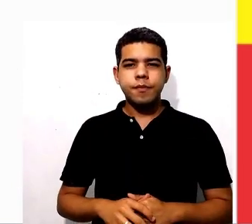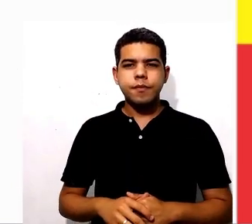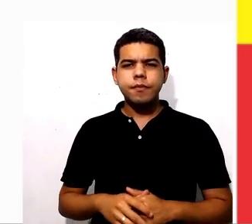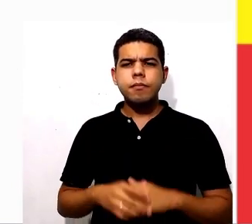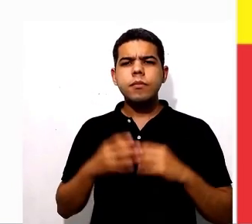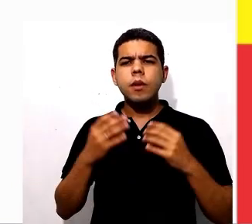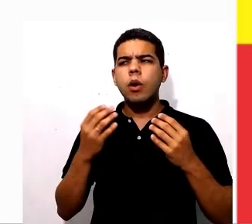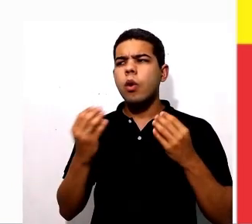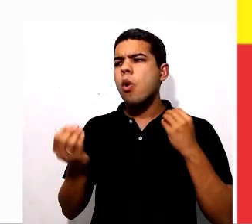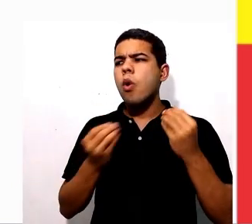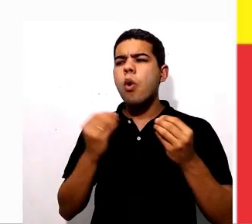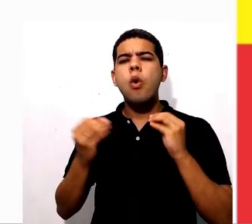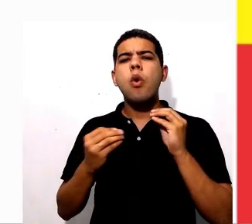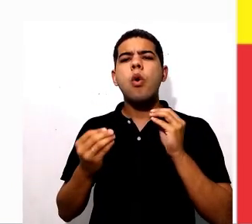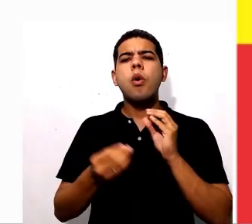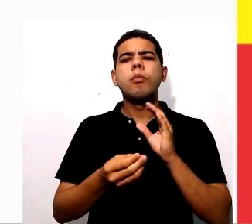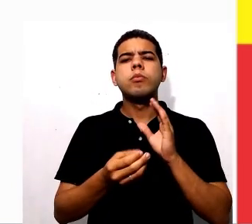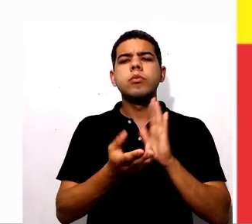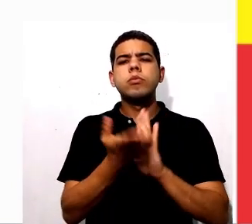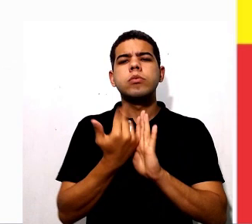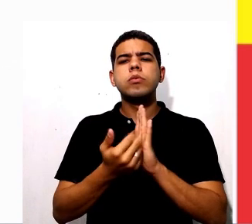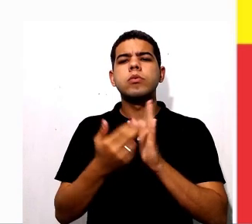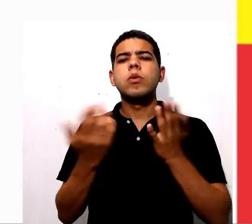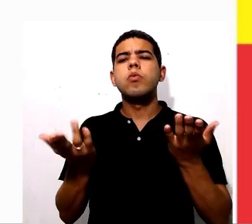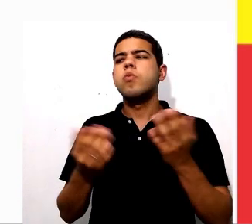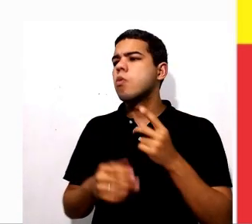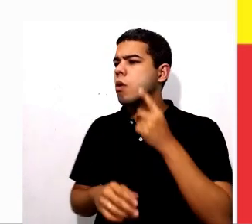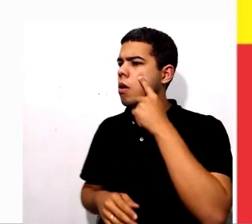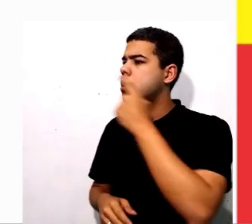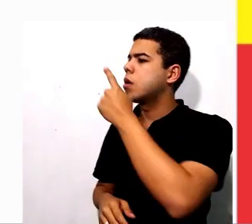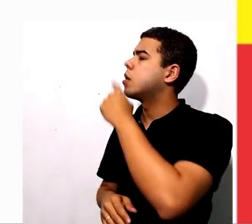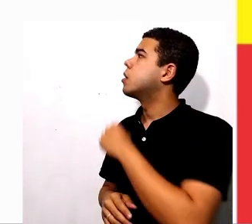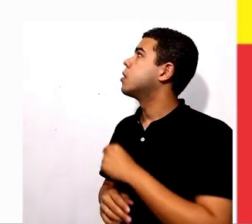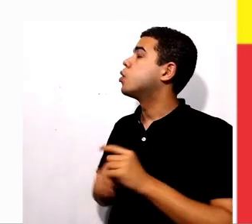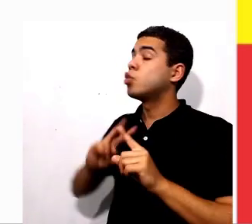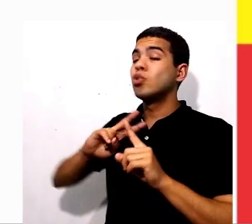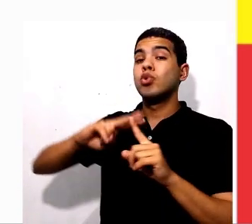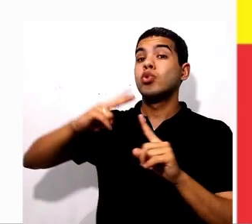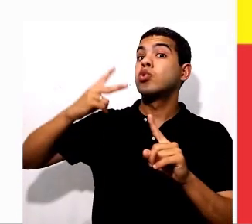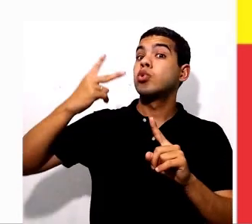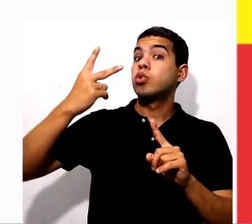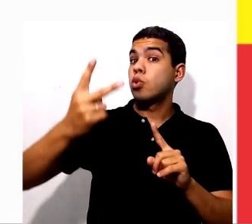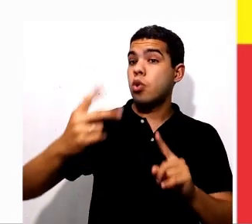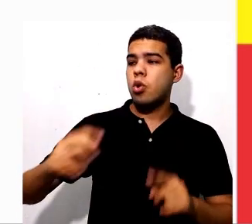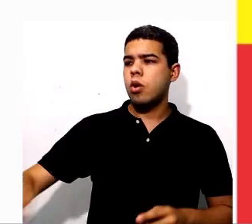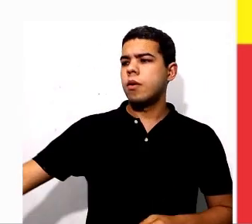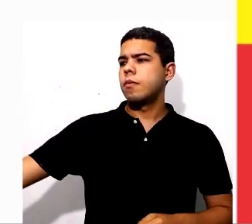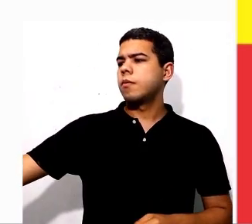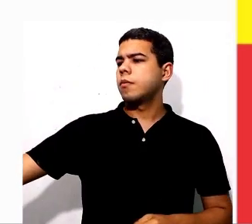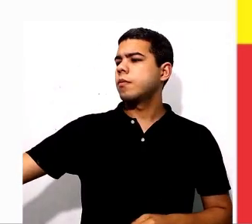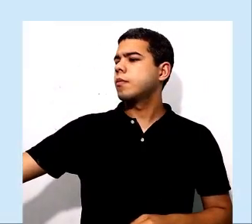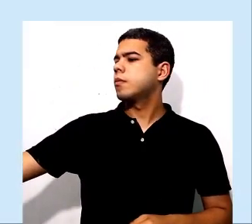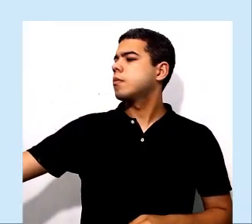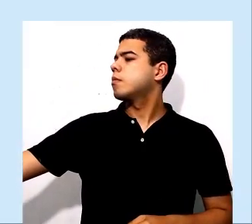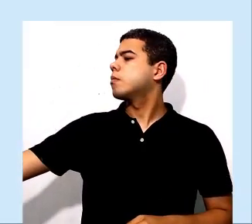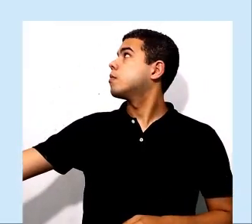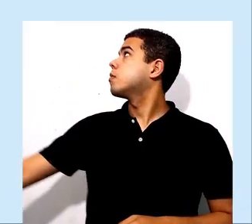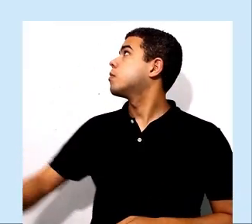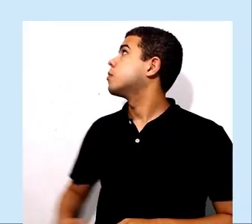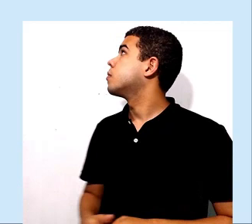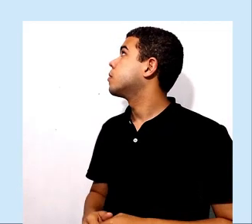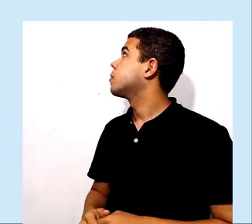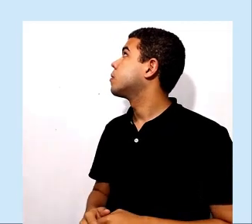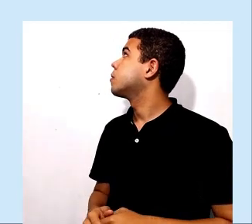que representa esse dobro. Então, ó, vou destacar aqui em cima a figura original. Então, ó, outra propriedade, voltando